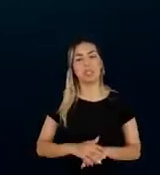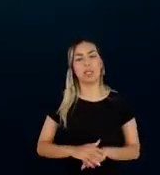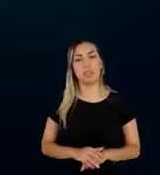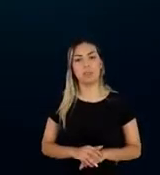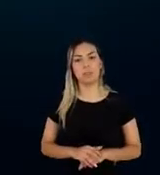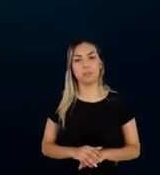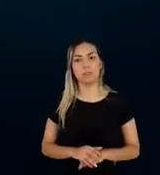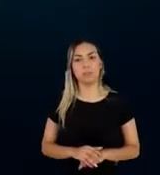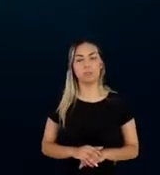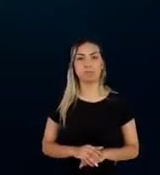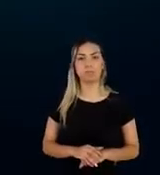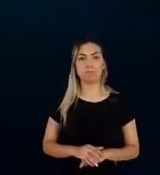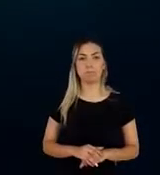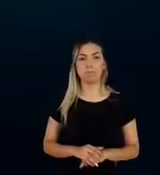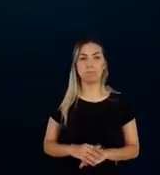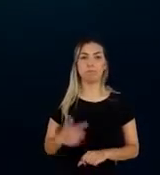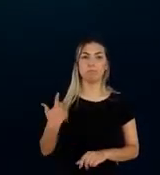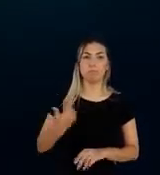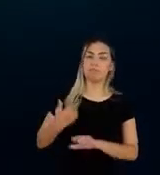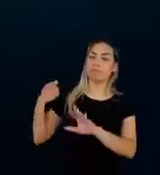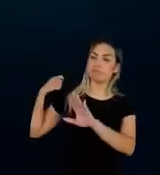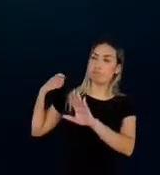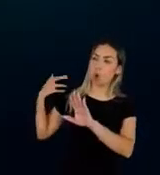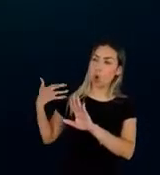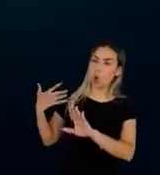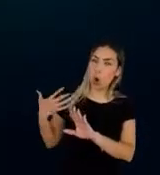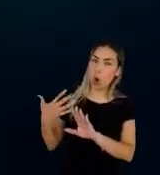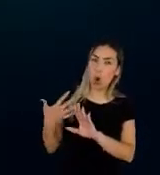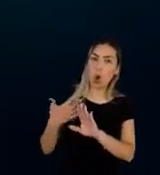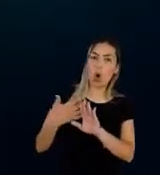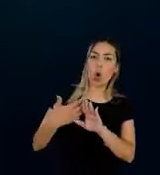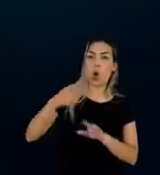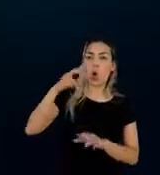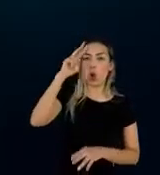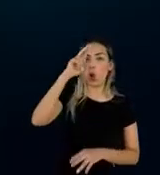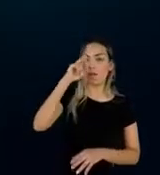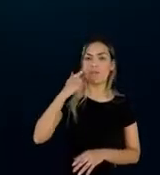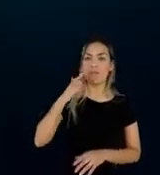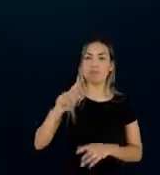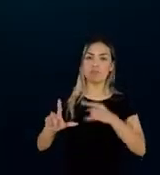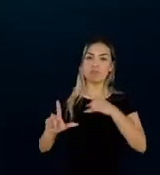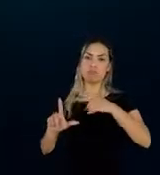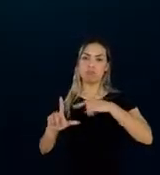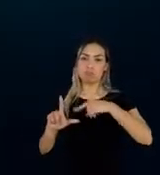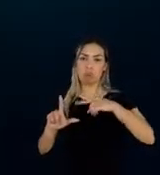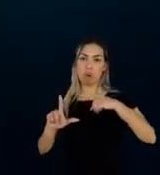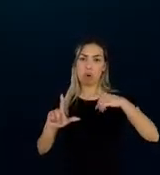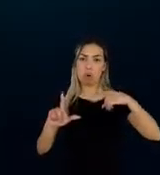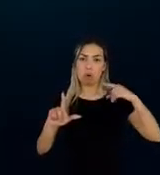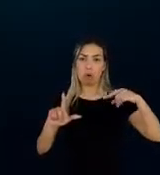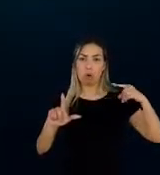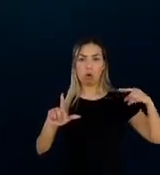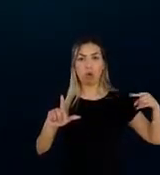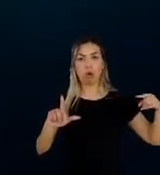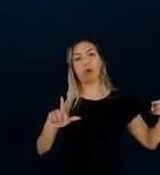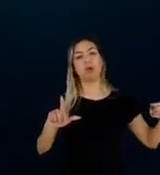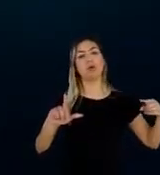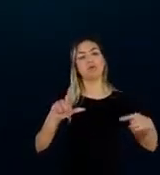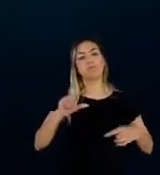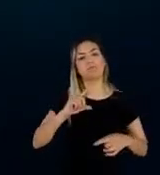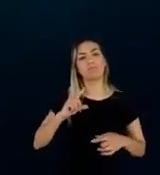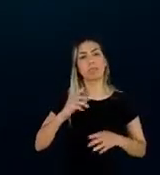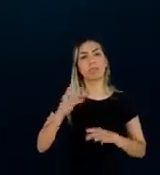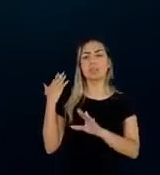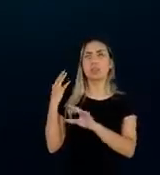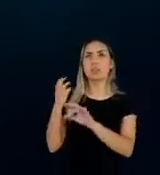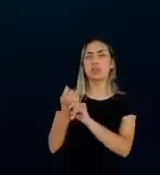do nossa trajetória do programa, considerando os últimos 12 anos, que são o período que o